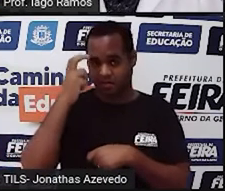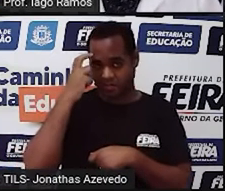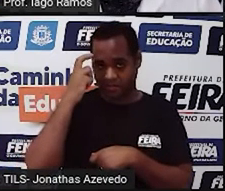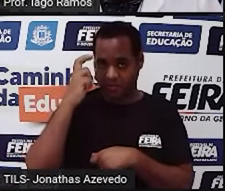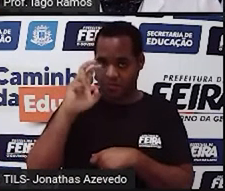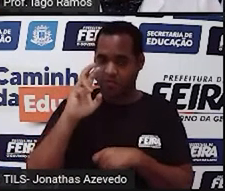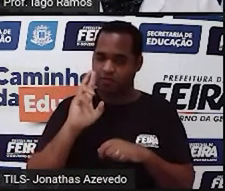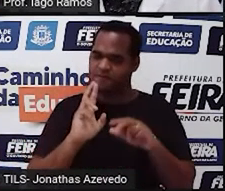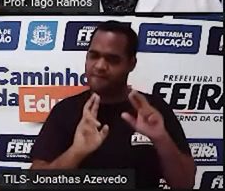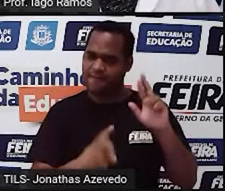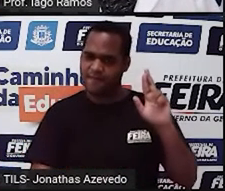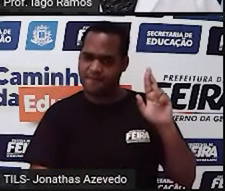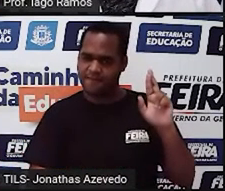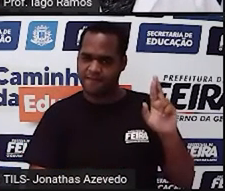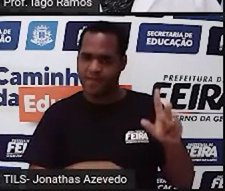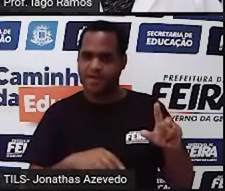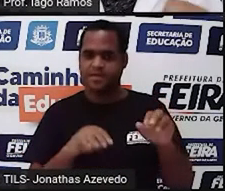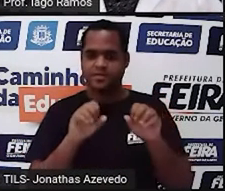diferentes